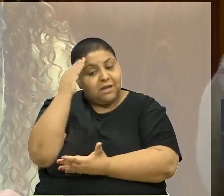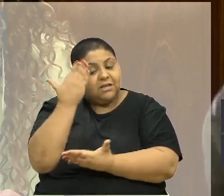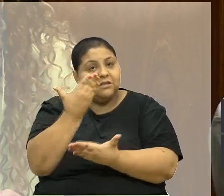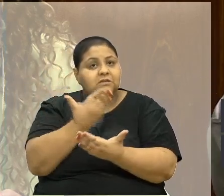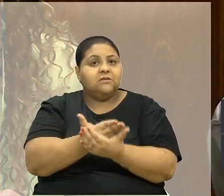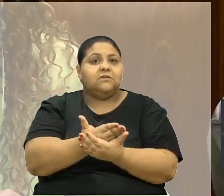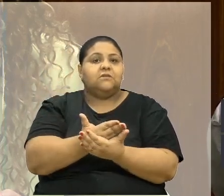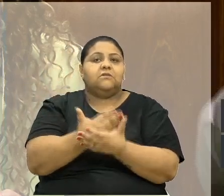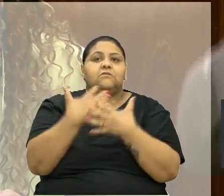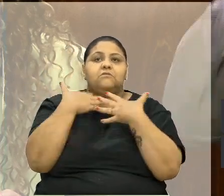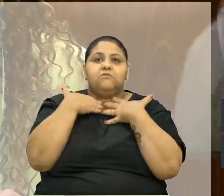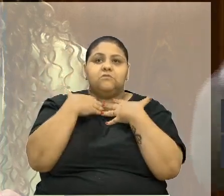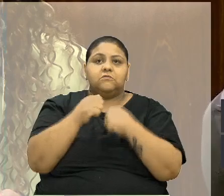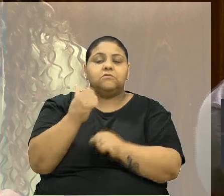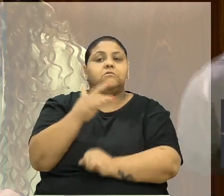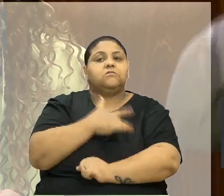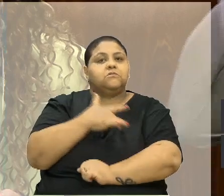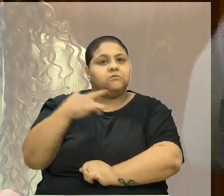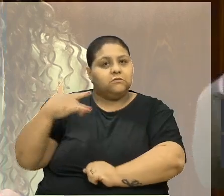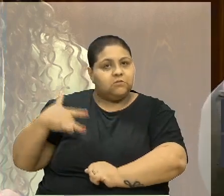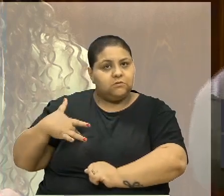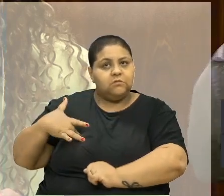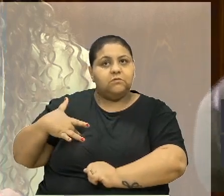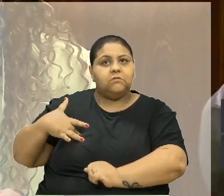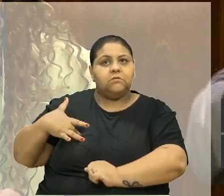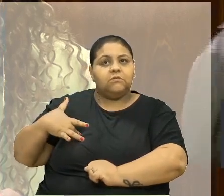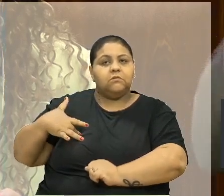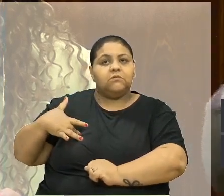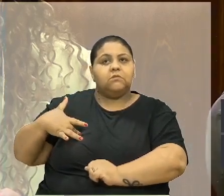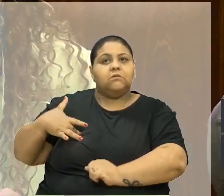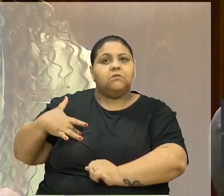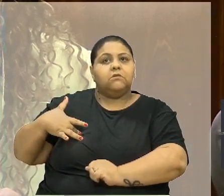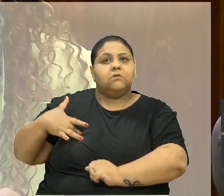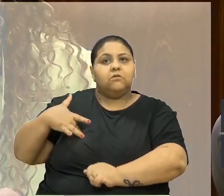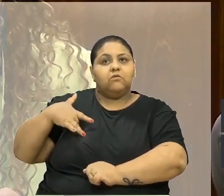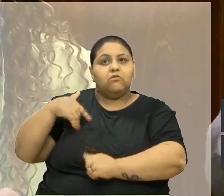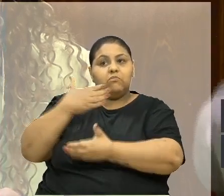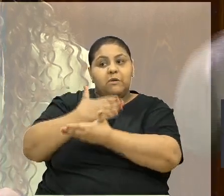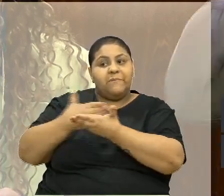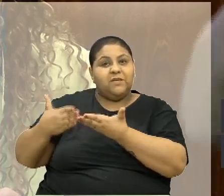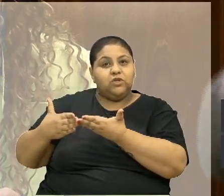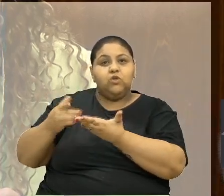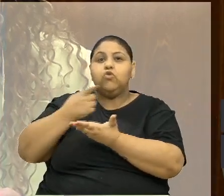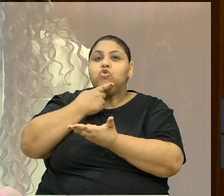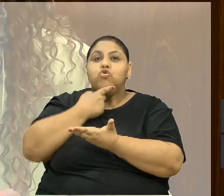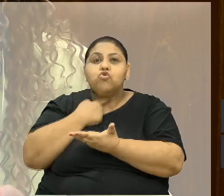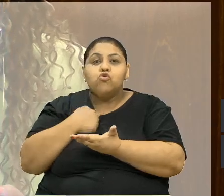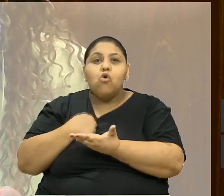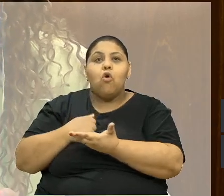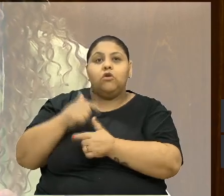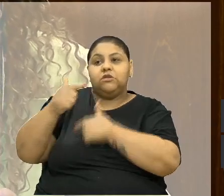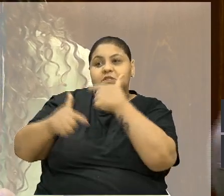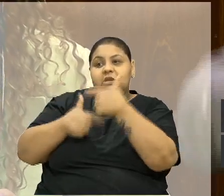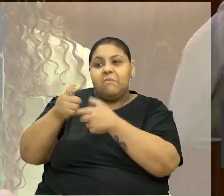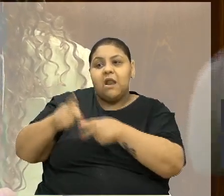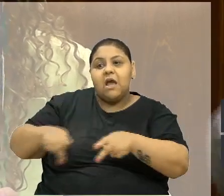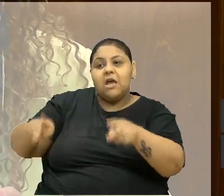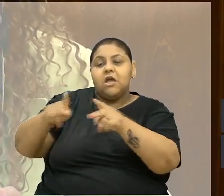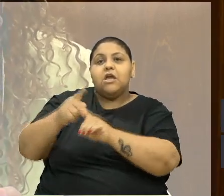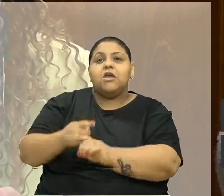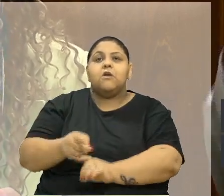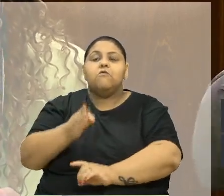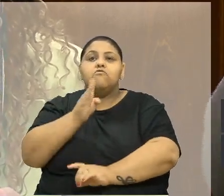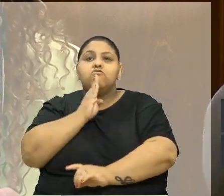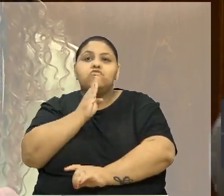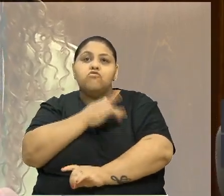que a Secretaria da Saúde vai para as mãos de alguém que goste de povo, que conheça a saúde pública e que